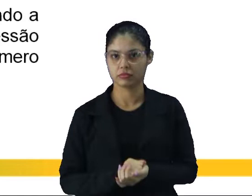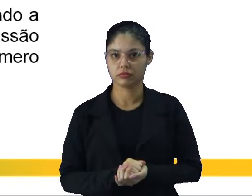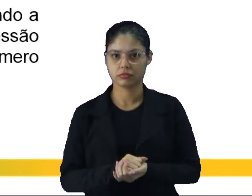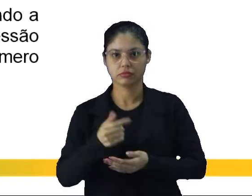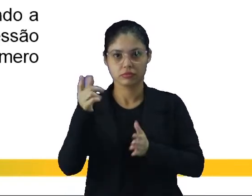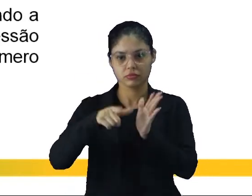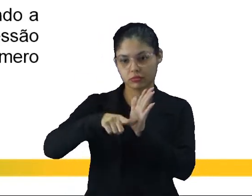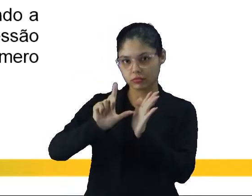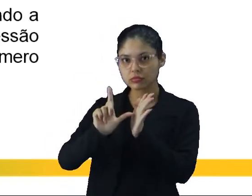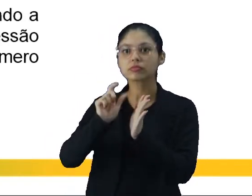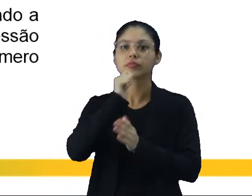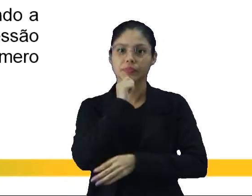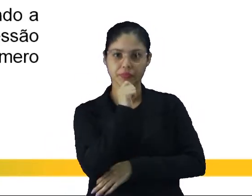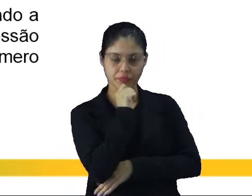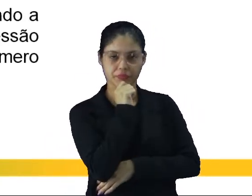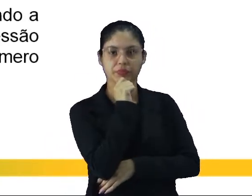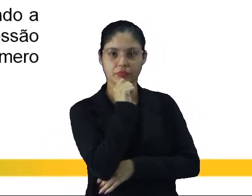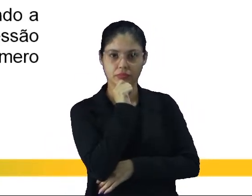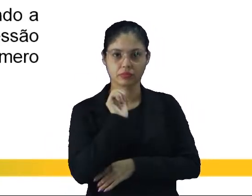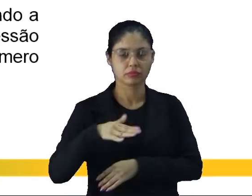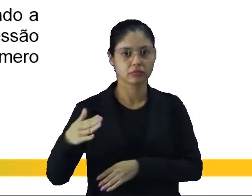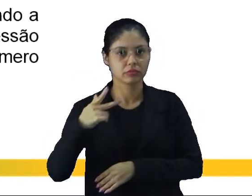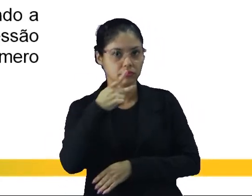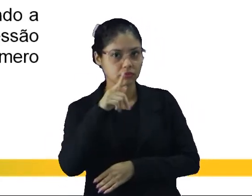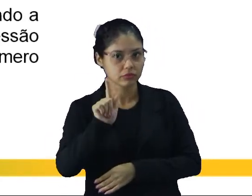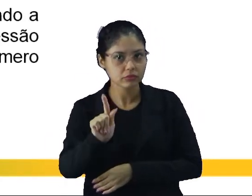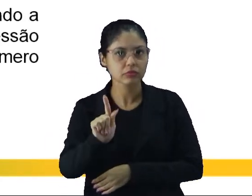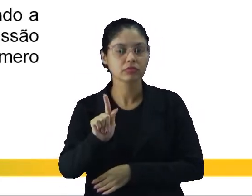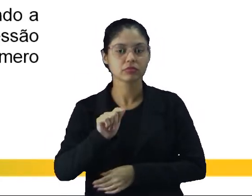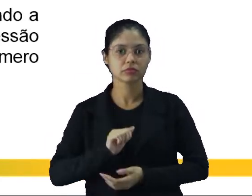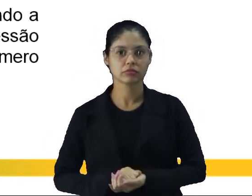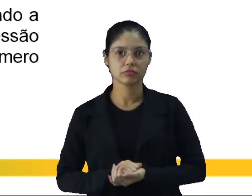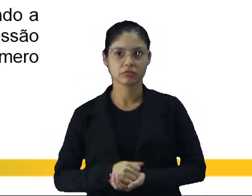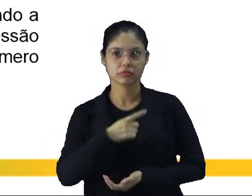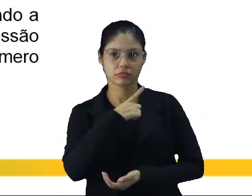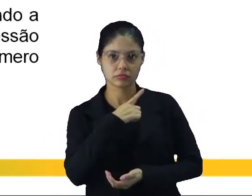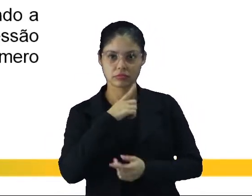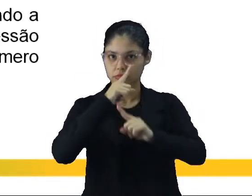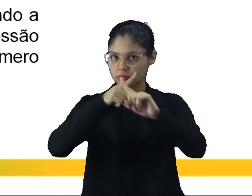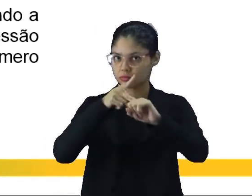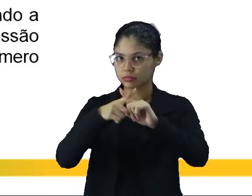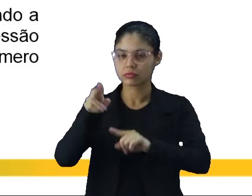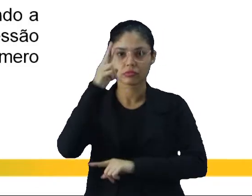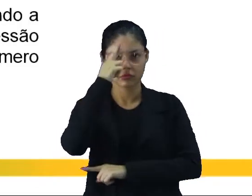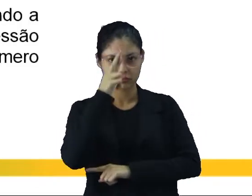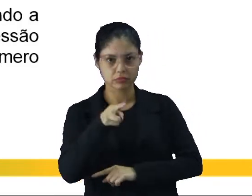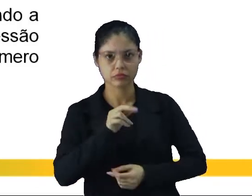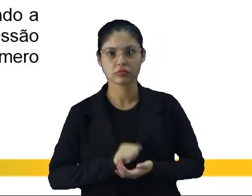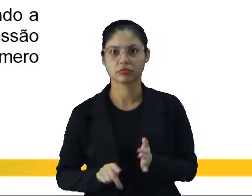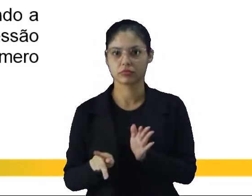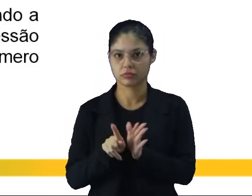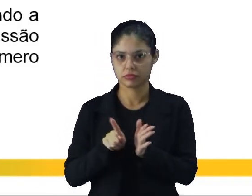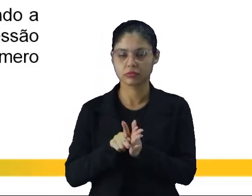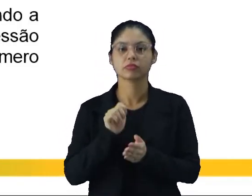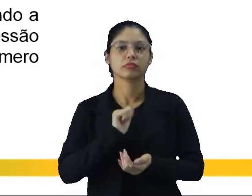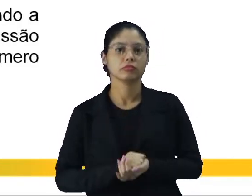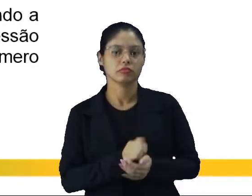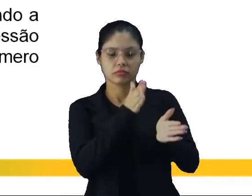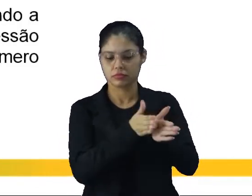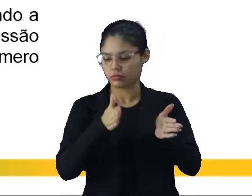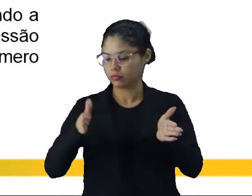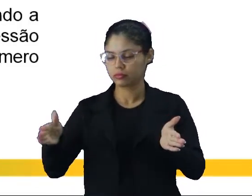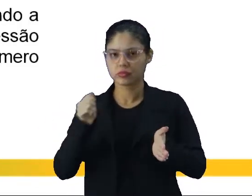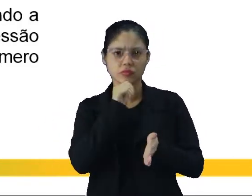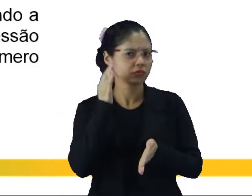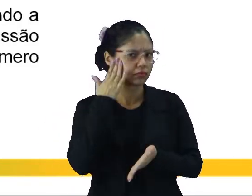ao antecessor, quando eu falar de PG, ao multiplicar a razão pelo último número da sequência. Espera aí, você não